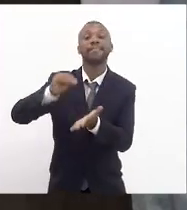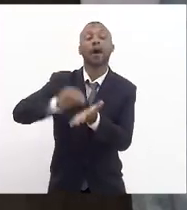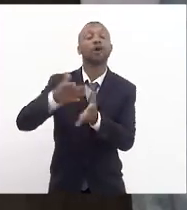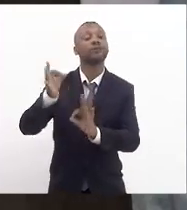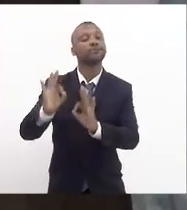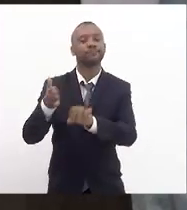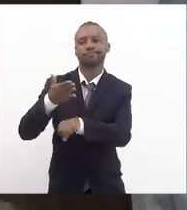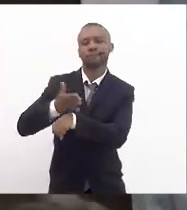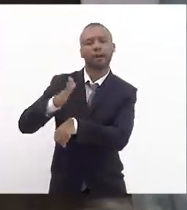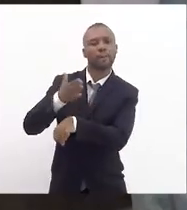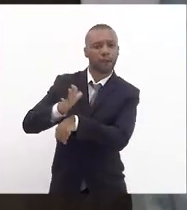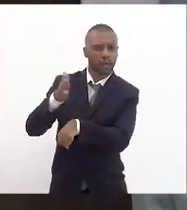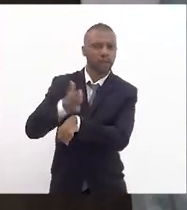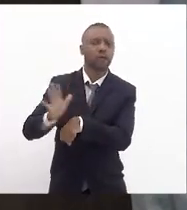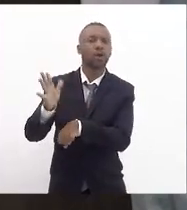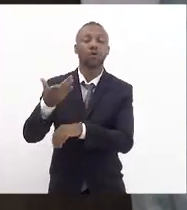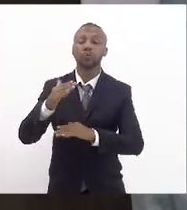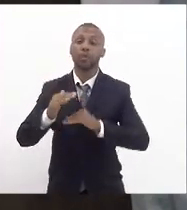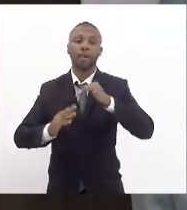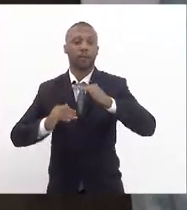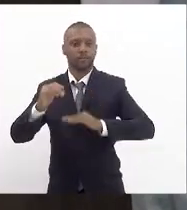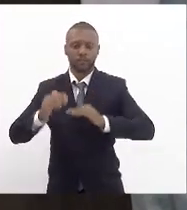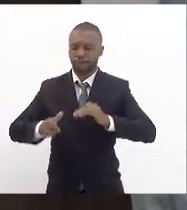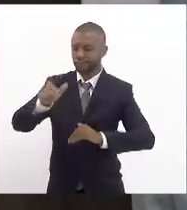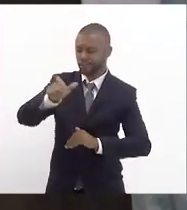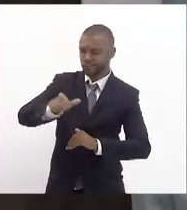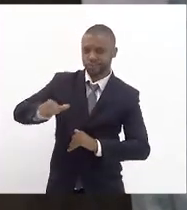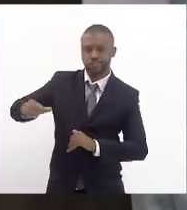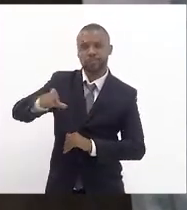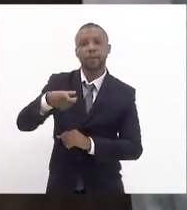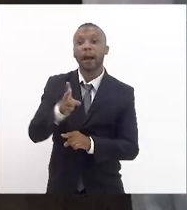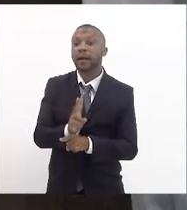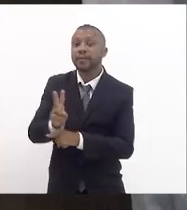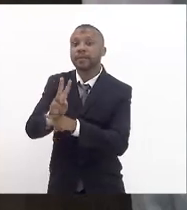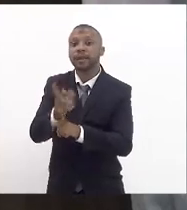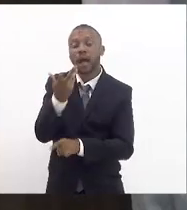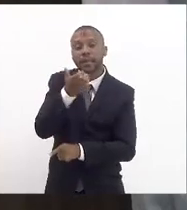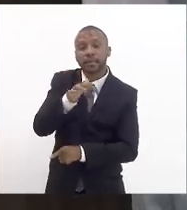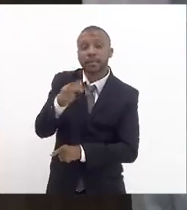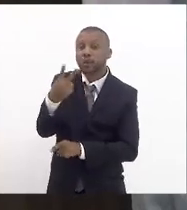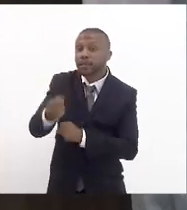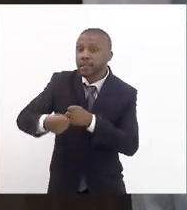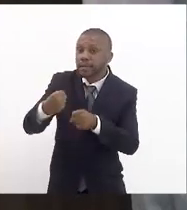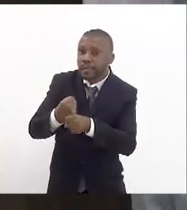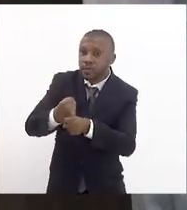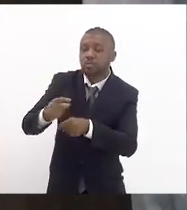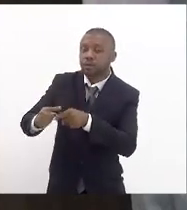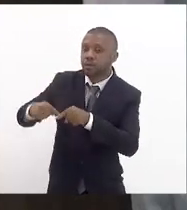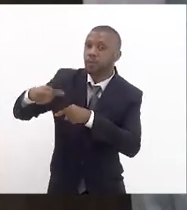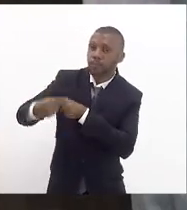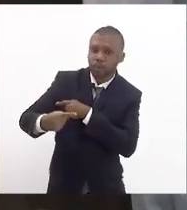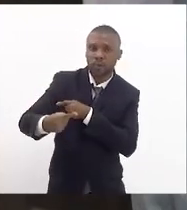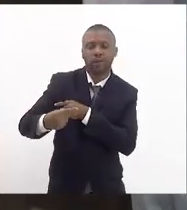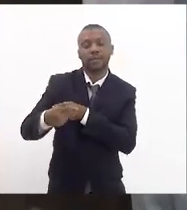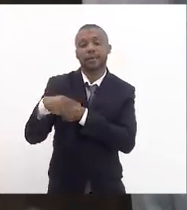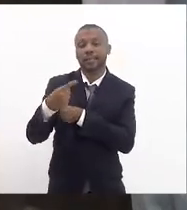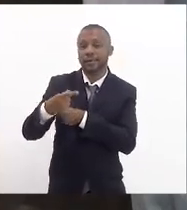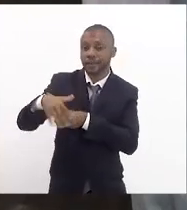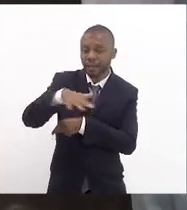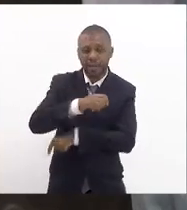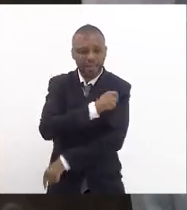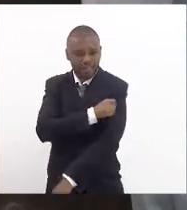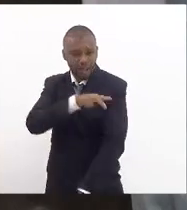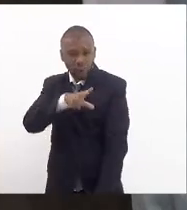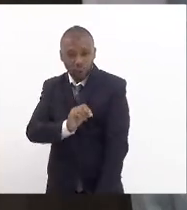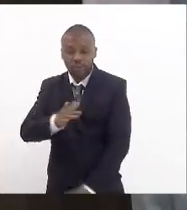preparação, inclusive, dos profissionais para atender essa criança 2 anos depois em que ela esteve fora do ambiente